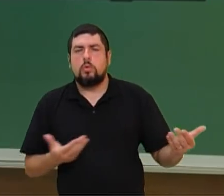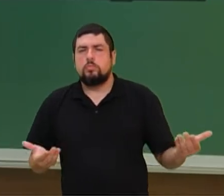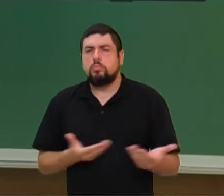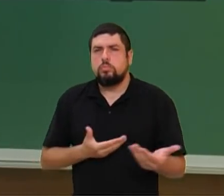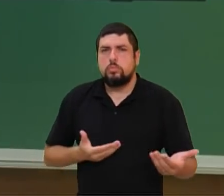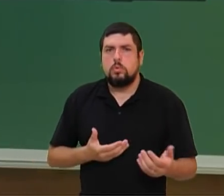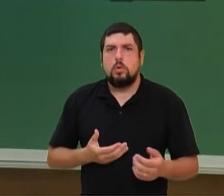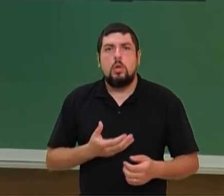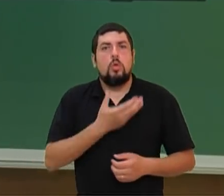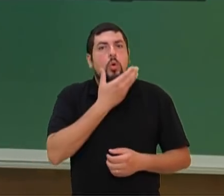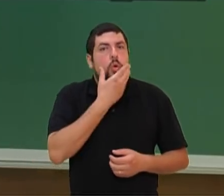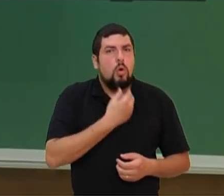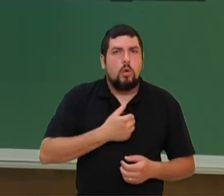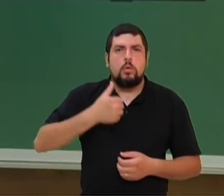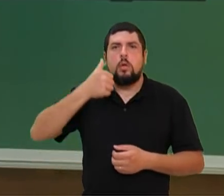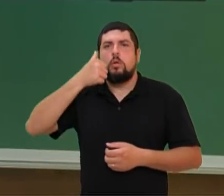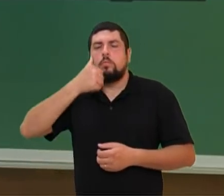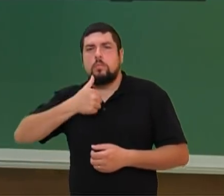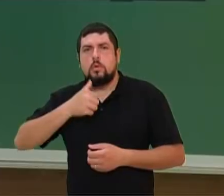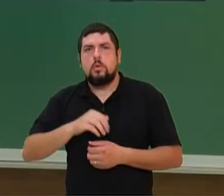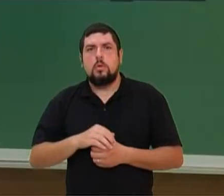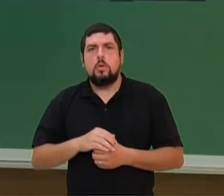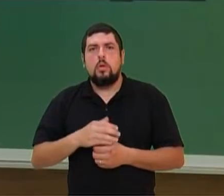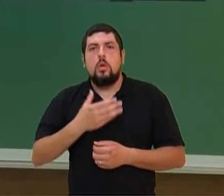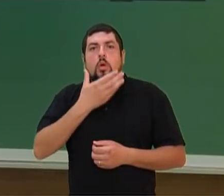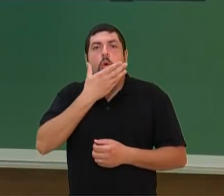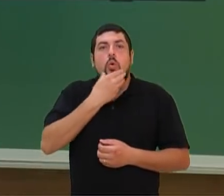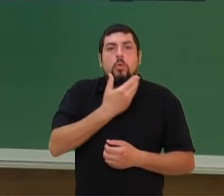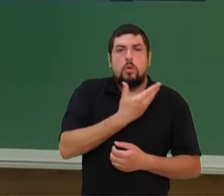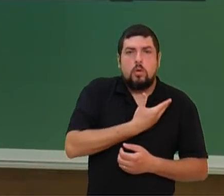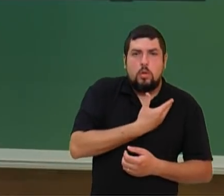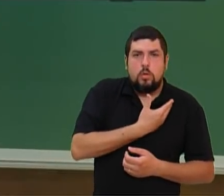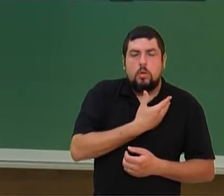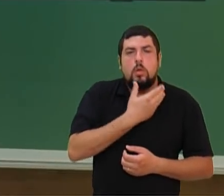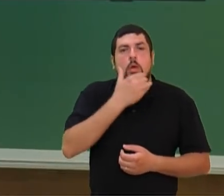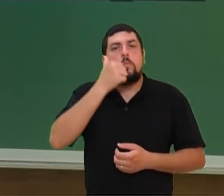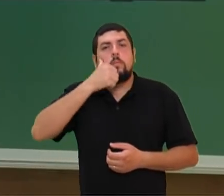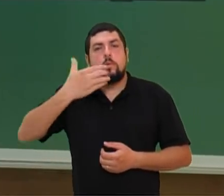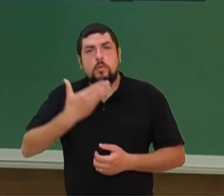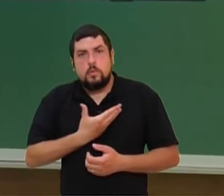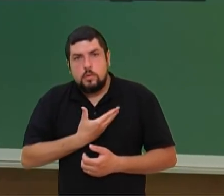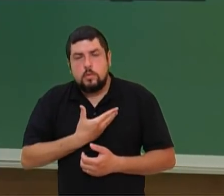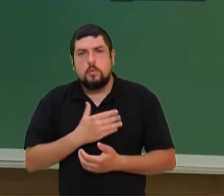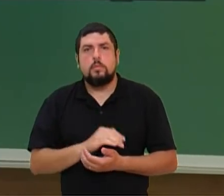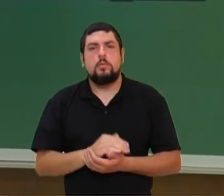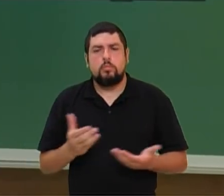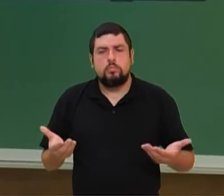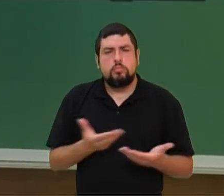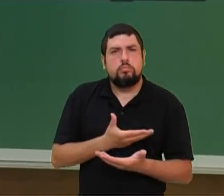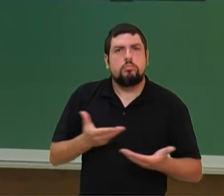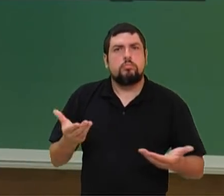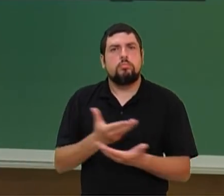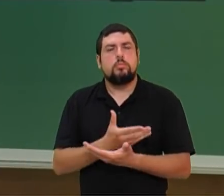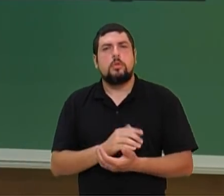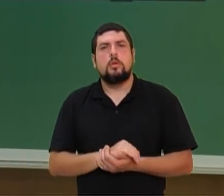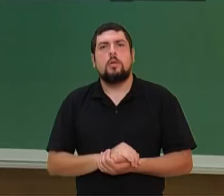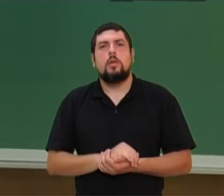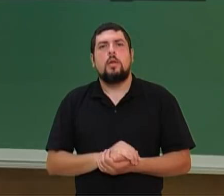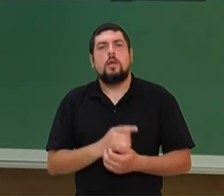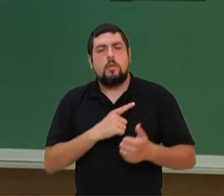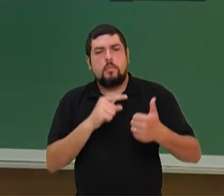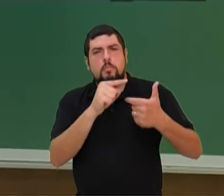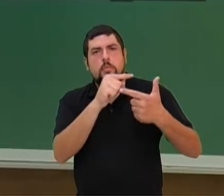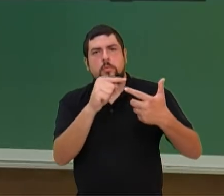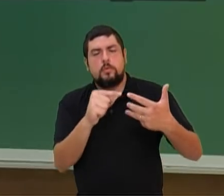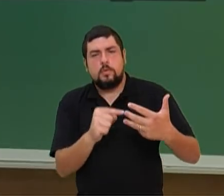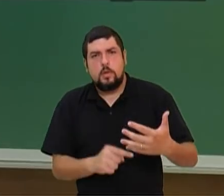e mulheres, entre amigos e amigos. Então, é a relação entre um e outro que se dá dentro desse contexto,